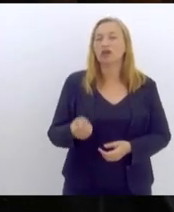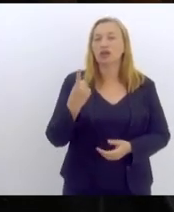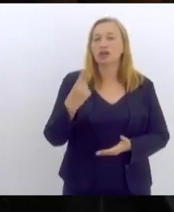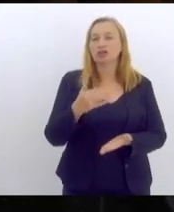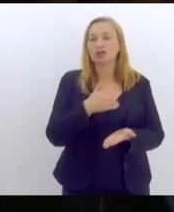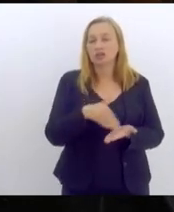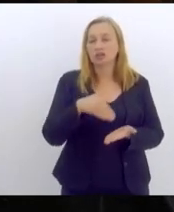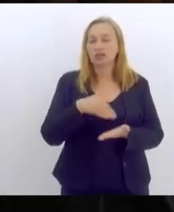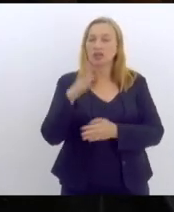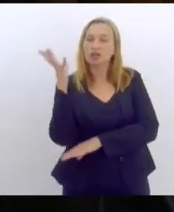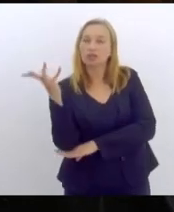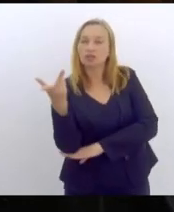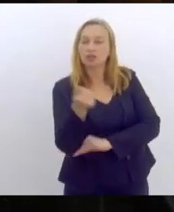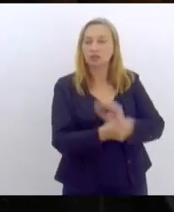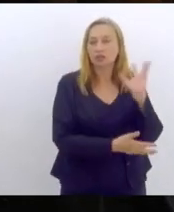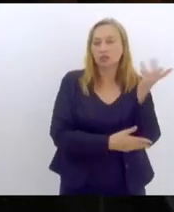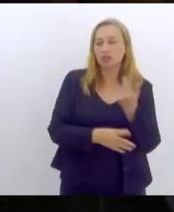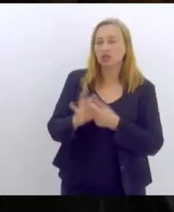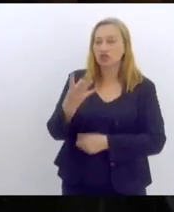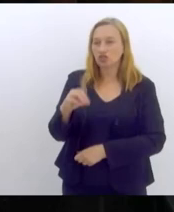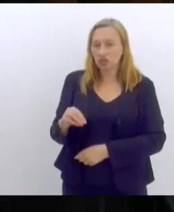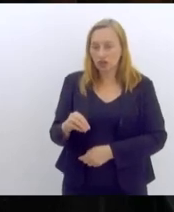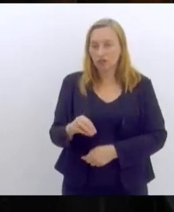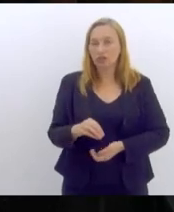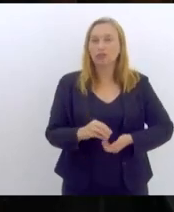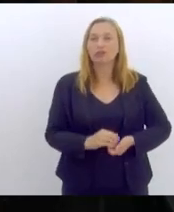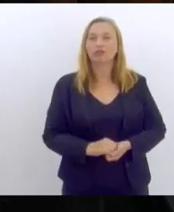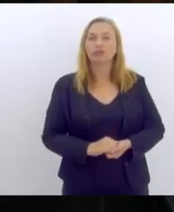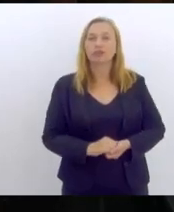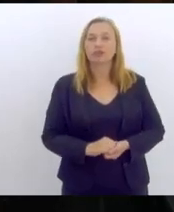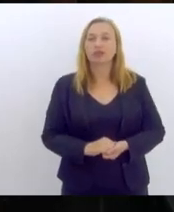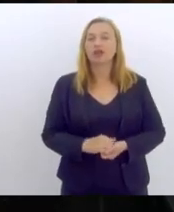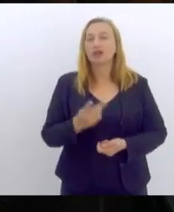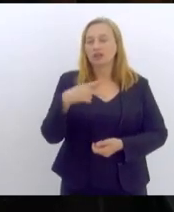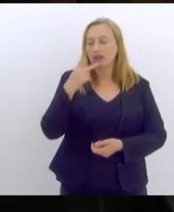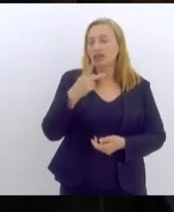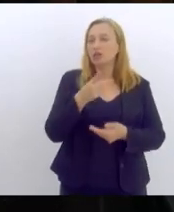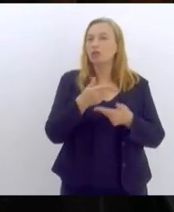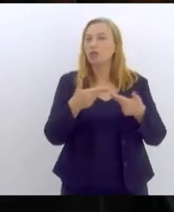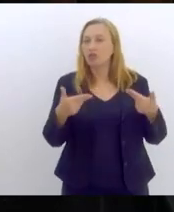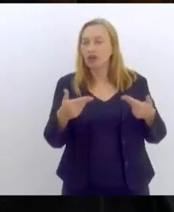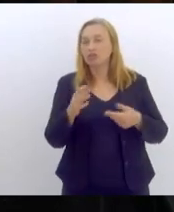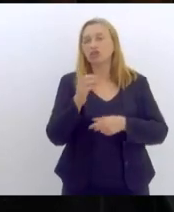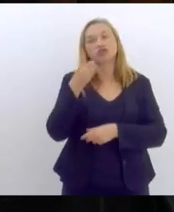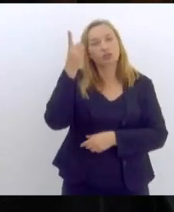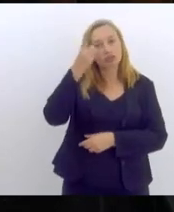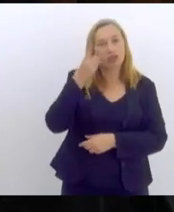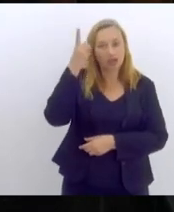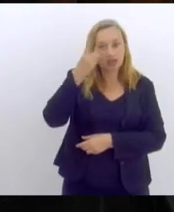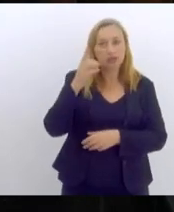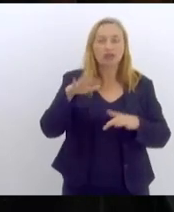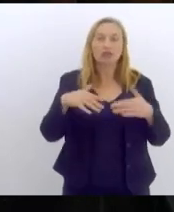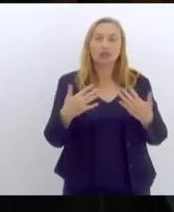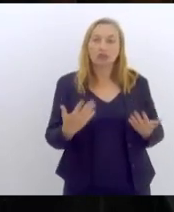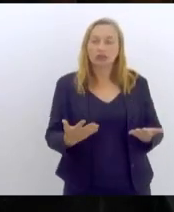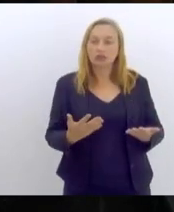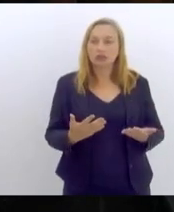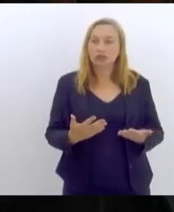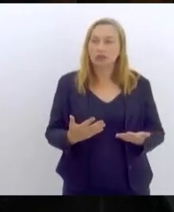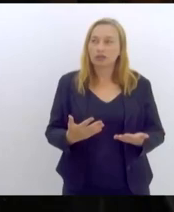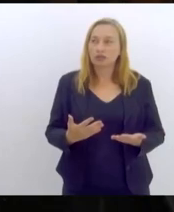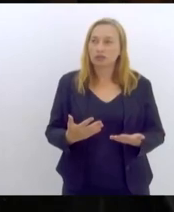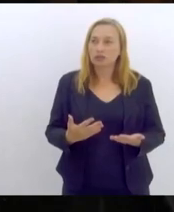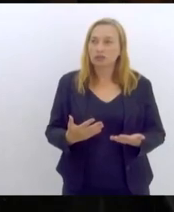do Ambiente, Tiago Pampulha, e falei com vários deputados e deputadas. Então, a ideia exatamente é